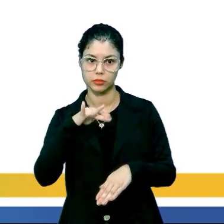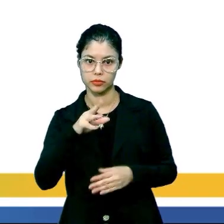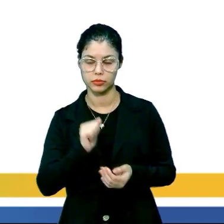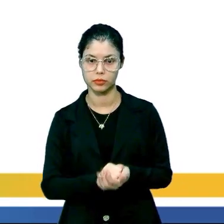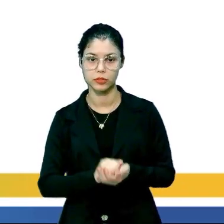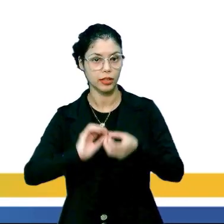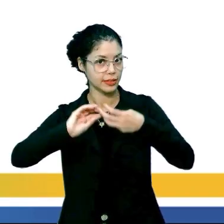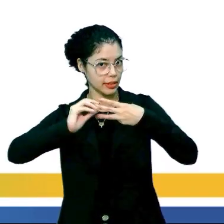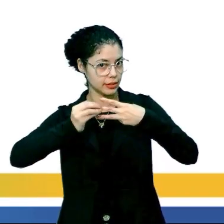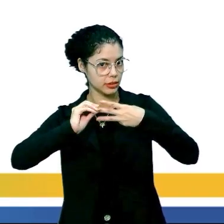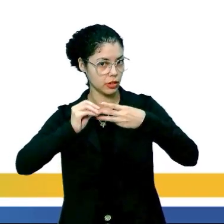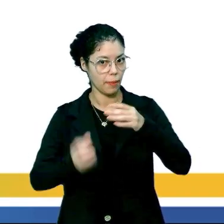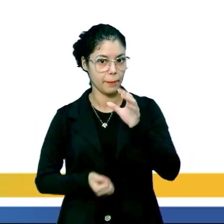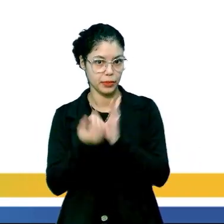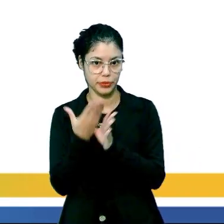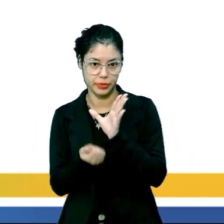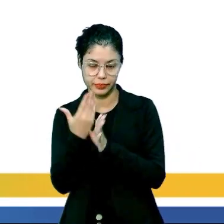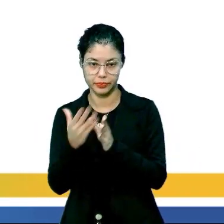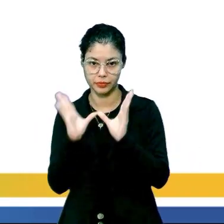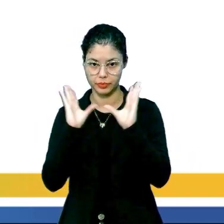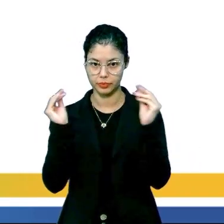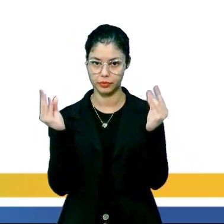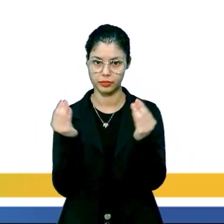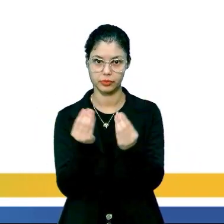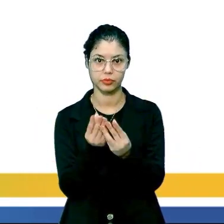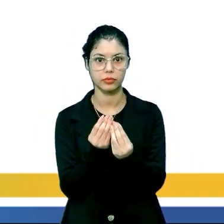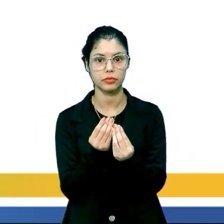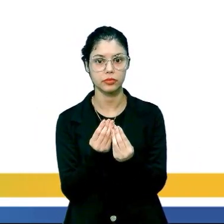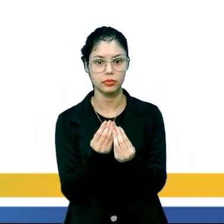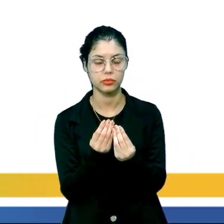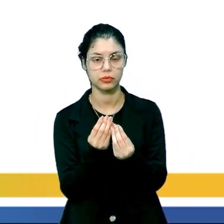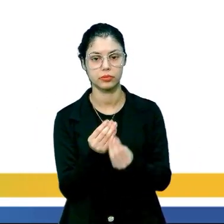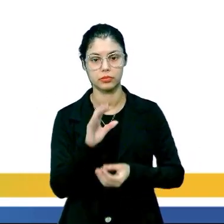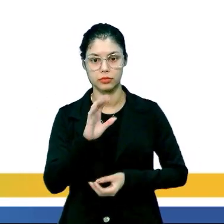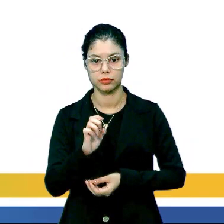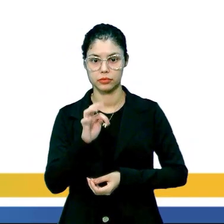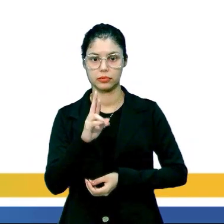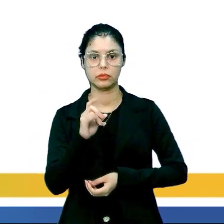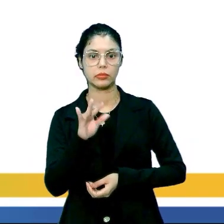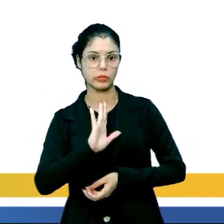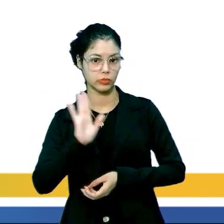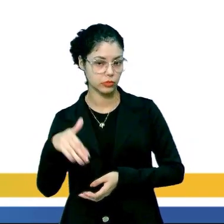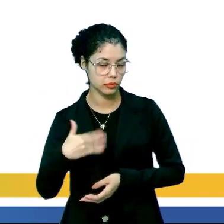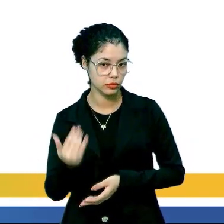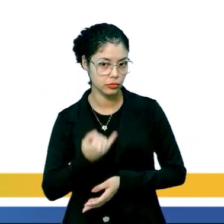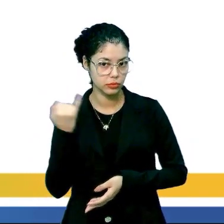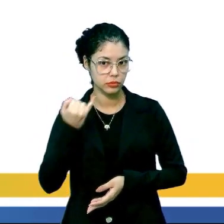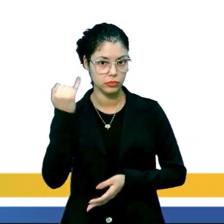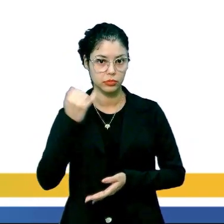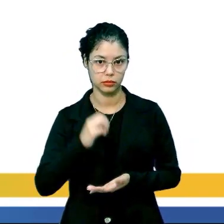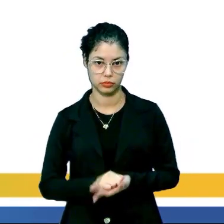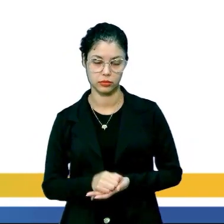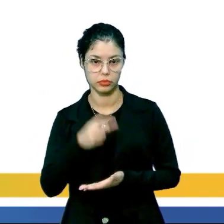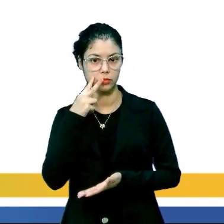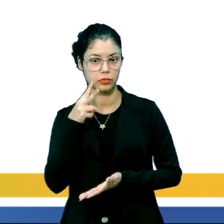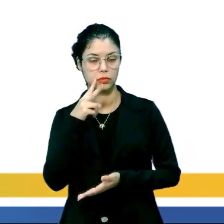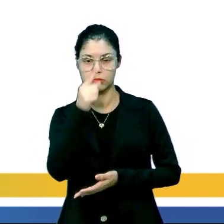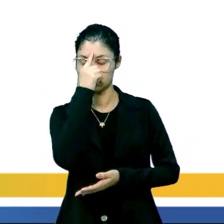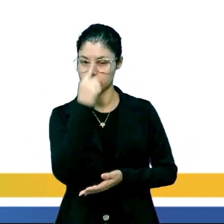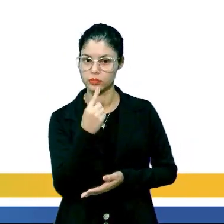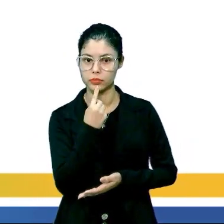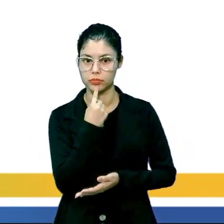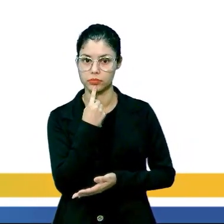uma célula que vai produzir uma substância chamada de histamina. Qual é a função dessa histamina, como vocês estão vendo na